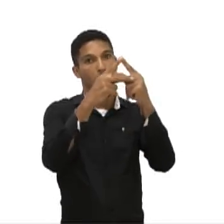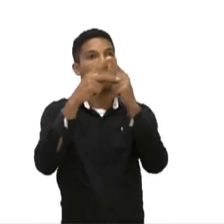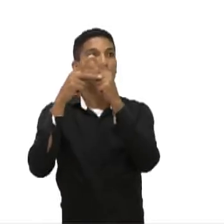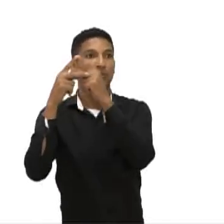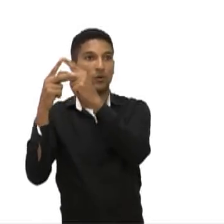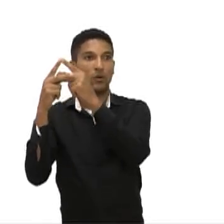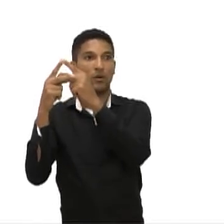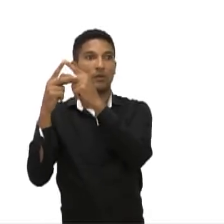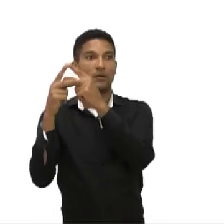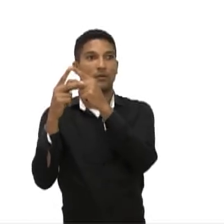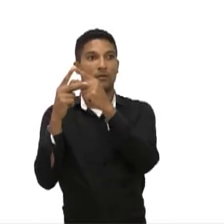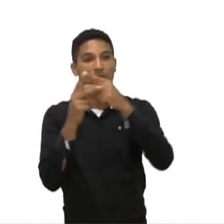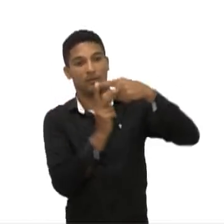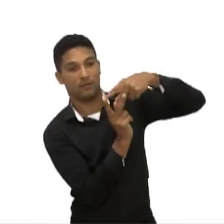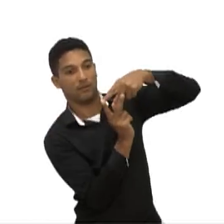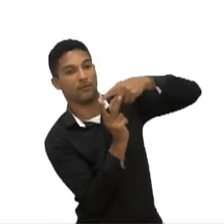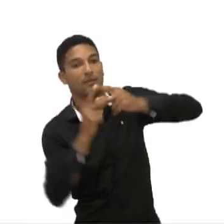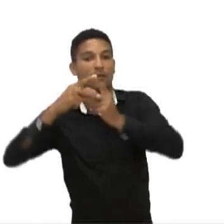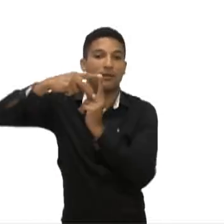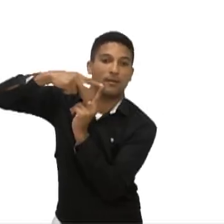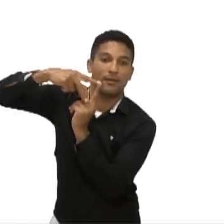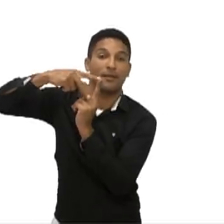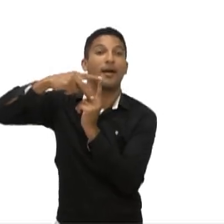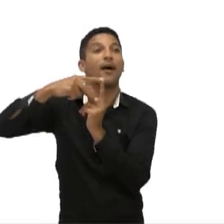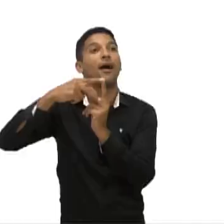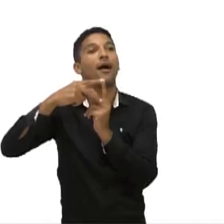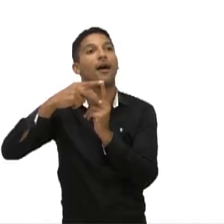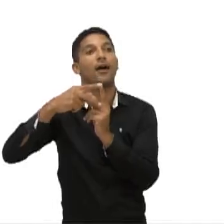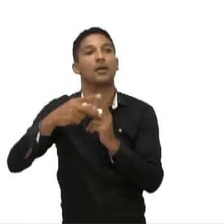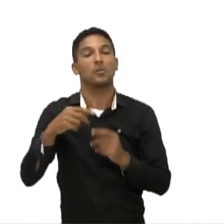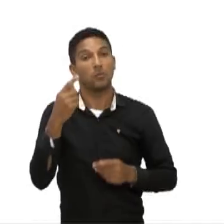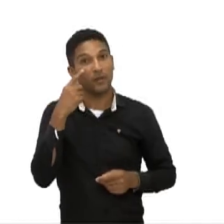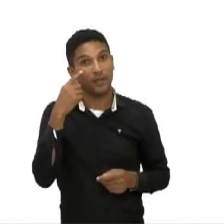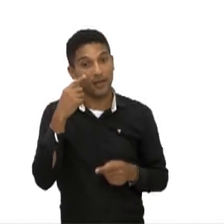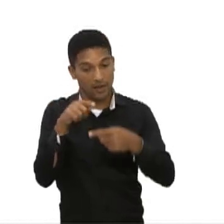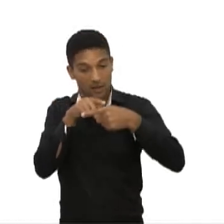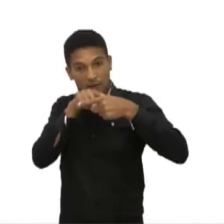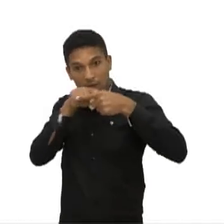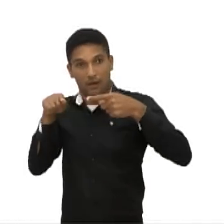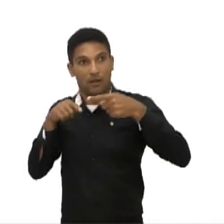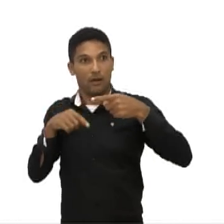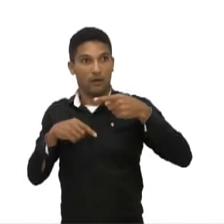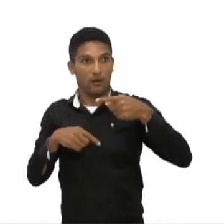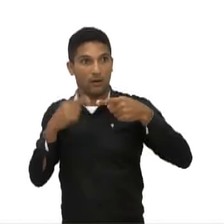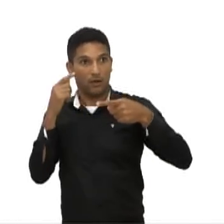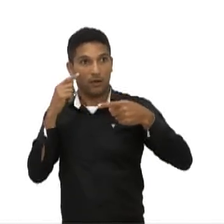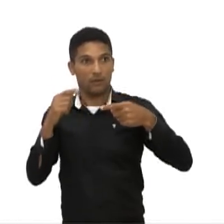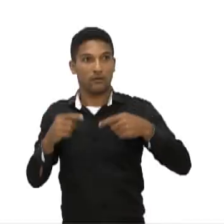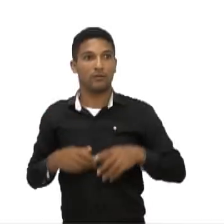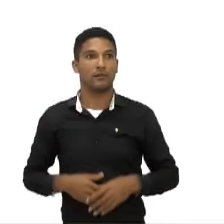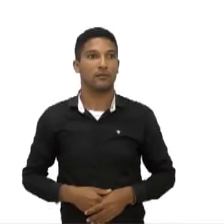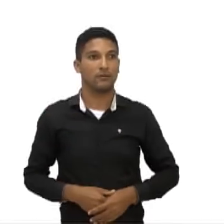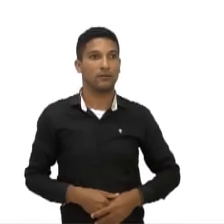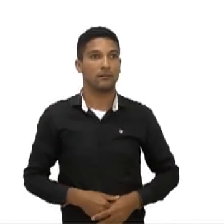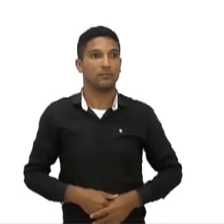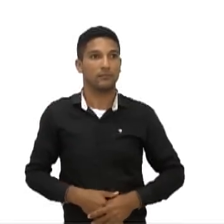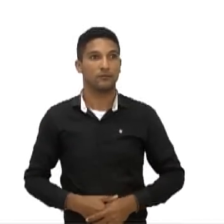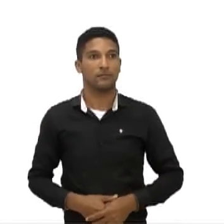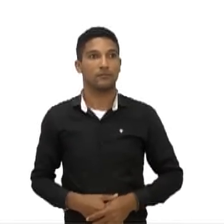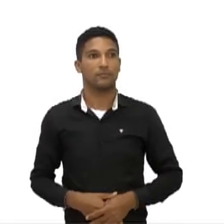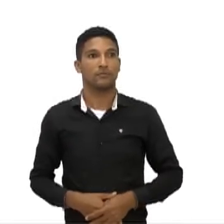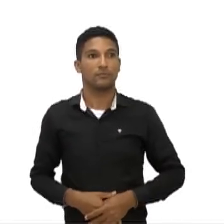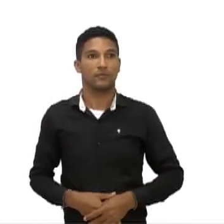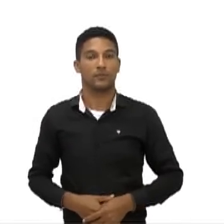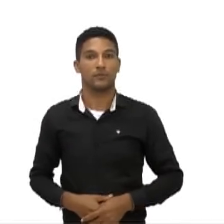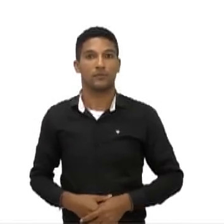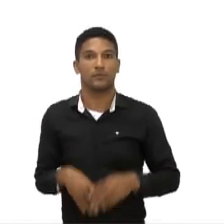3 triângulos. Então, foi ligado algumas semi-retas aqui. Eu coloquei aqui em azulzinho, coloquei em verdinho e também um